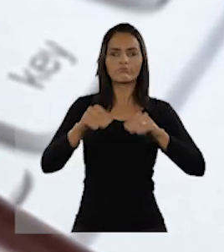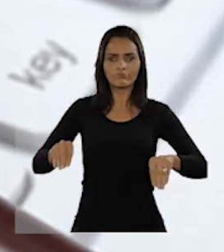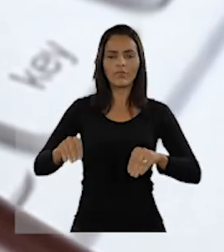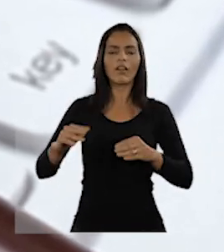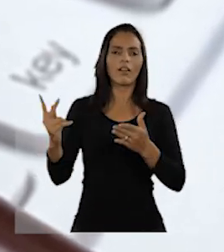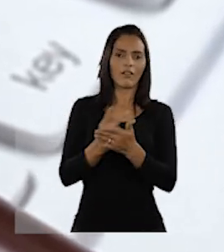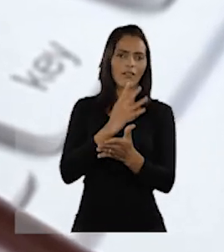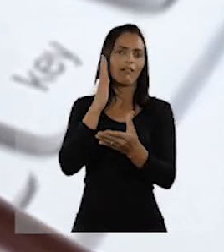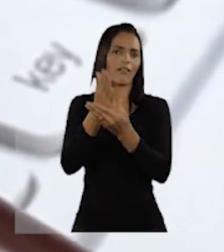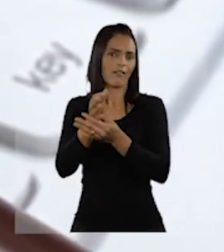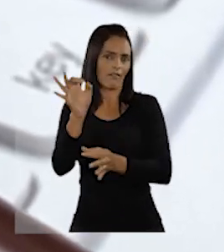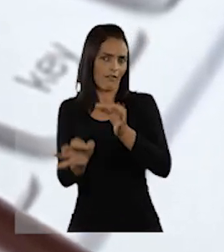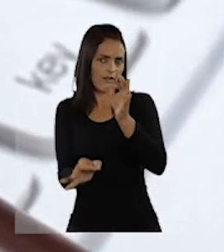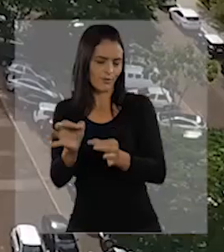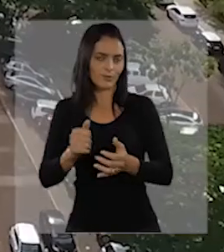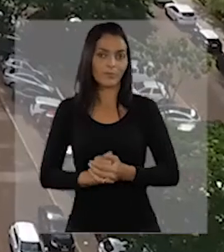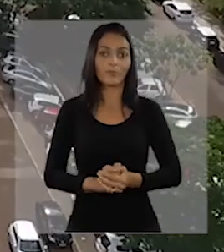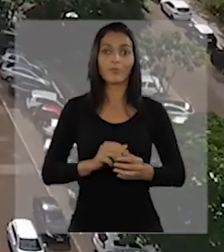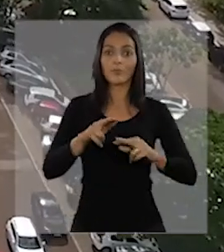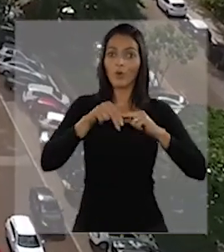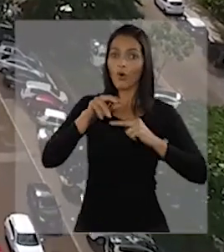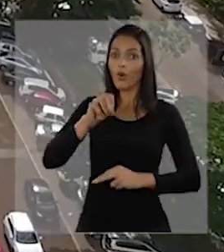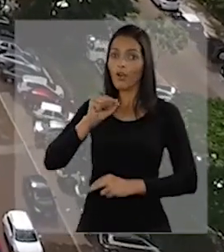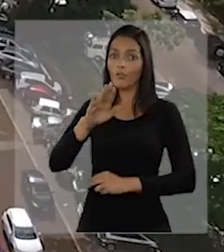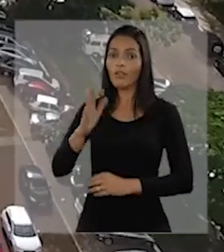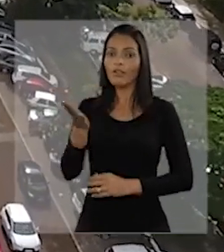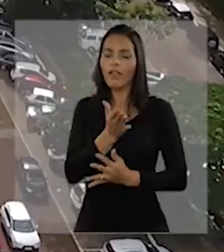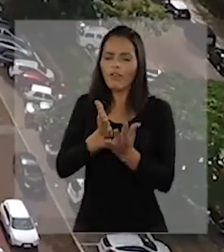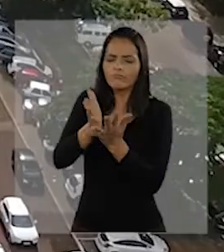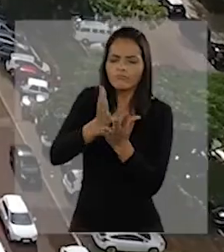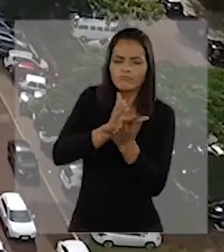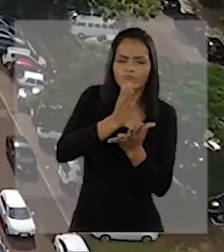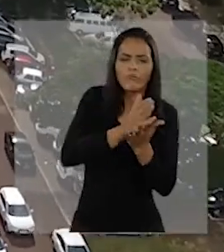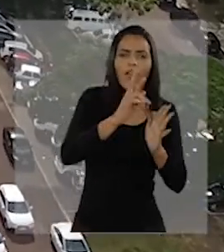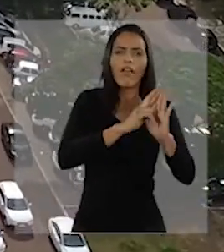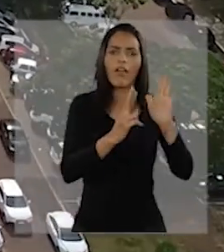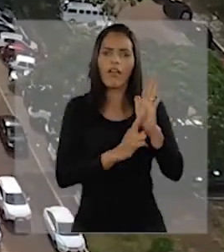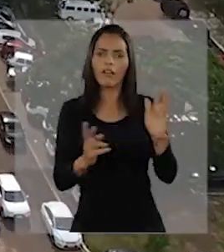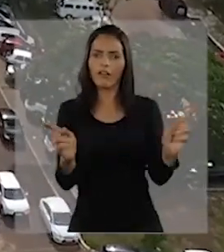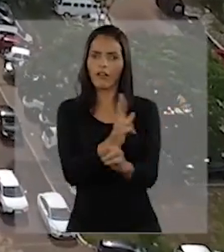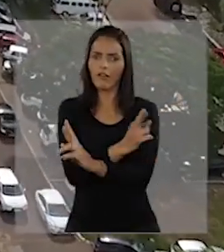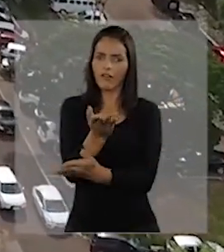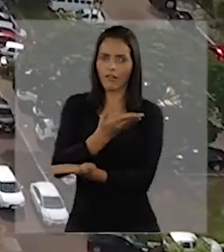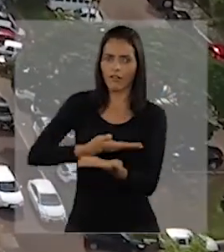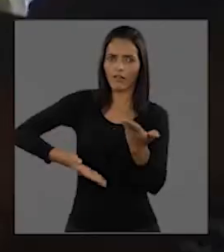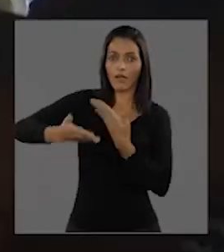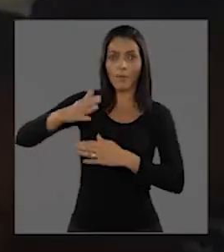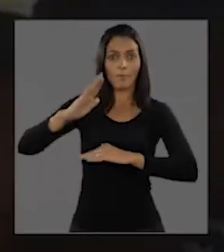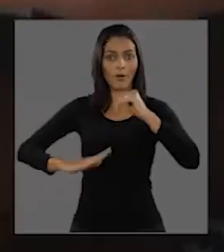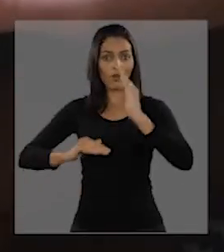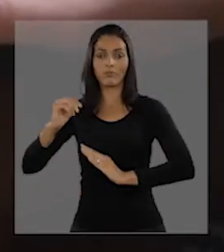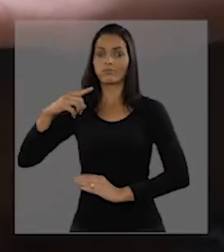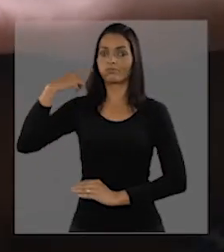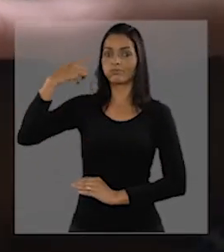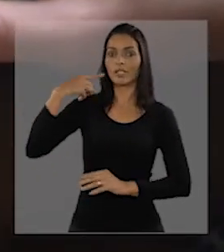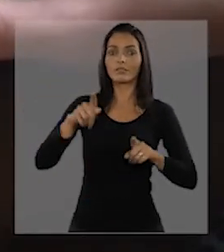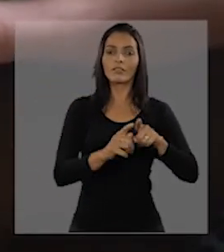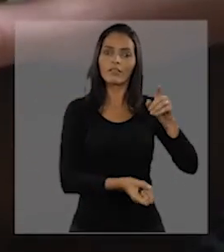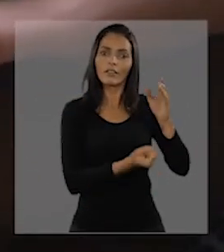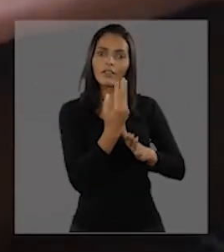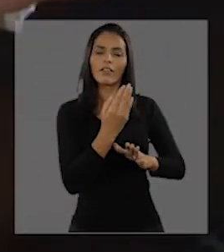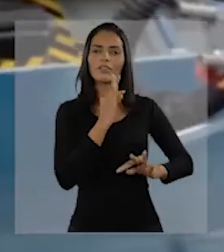mudança que possa afetar o caso. Por isso, a OAB quer estabelecer diretrizes harmônicas entre os profissionais